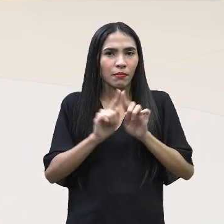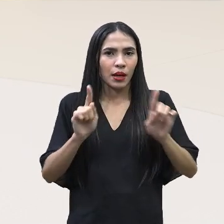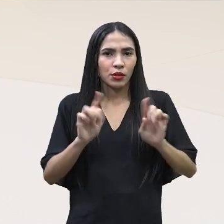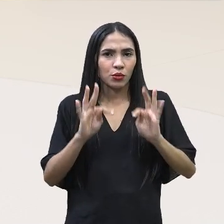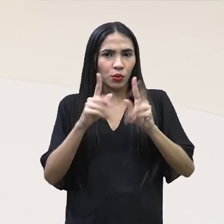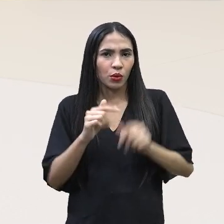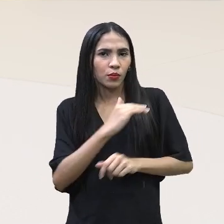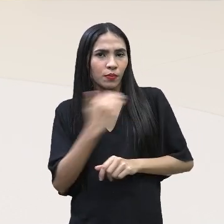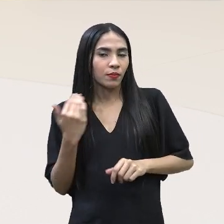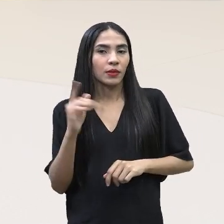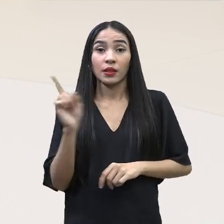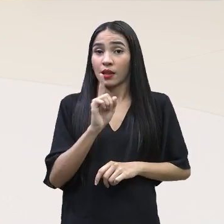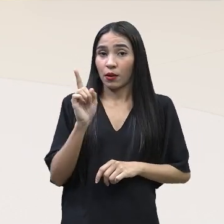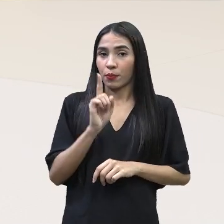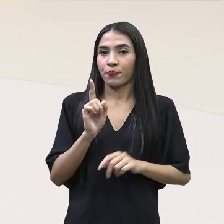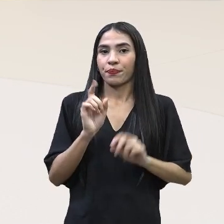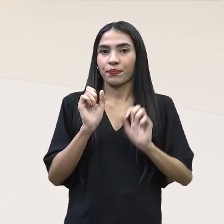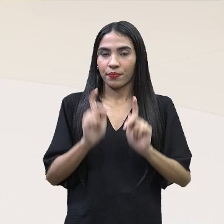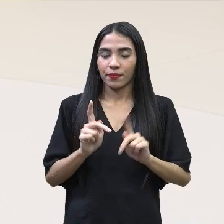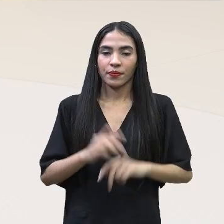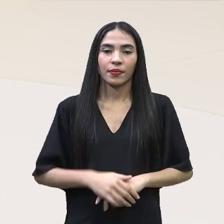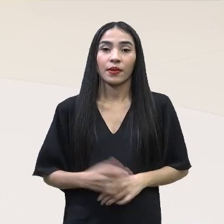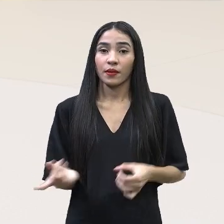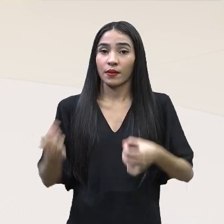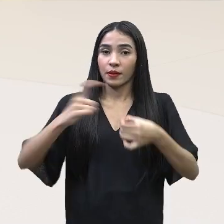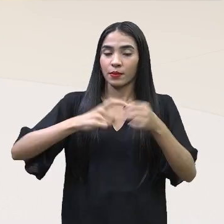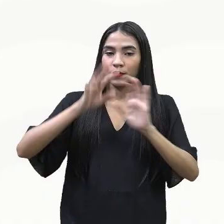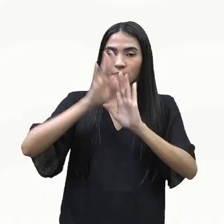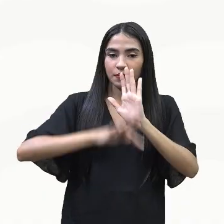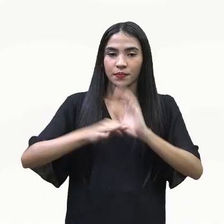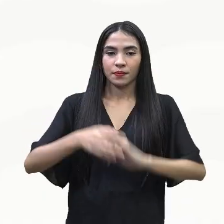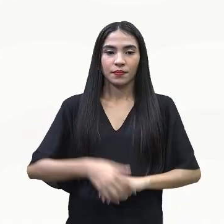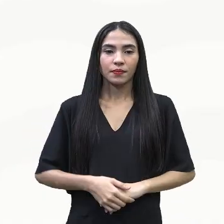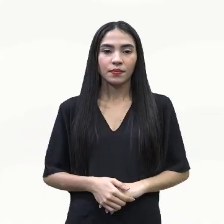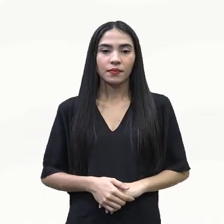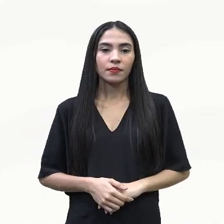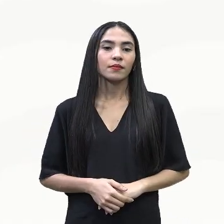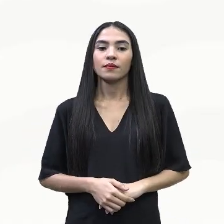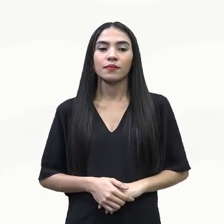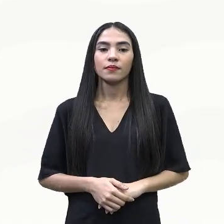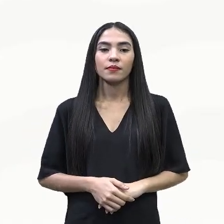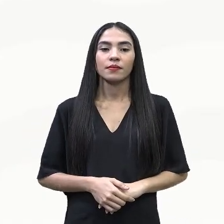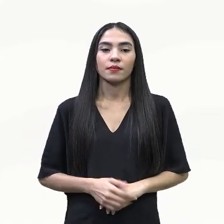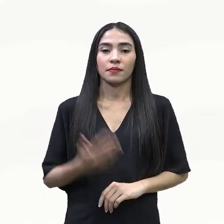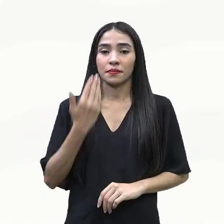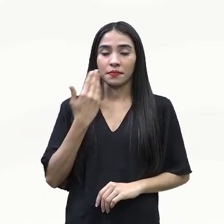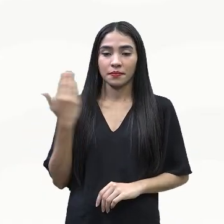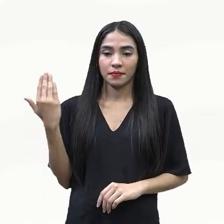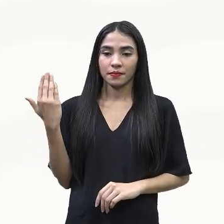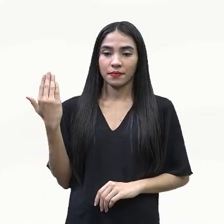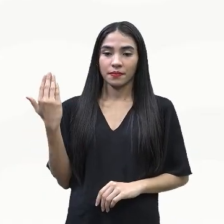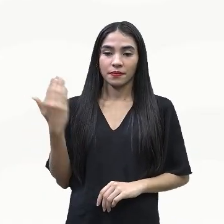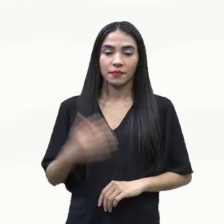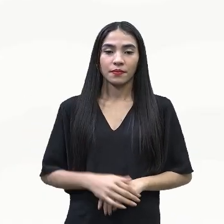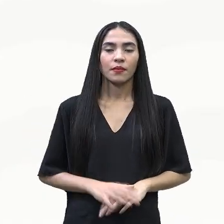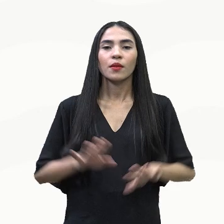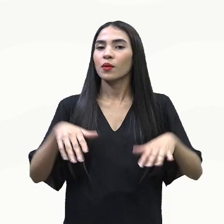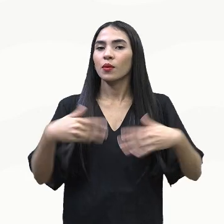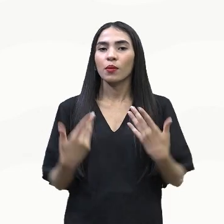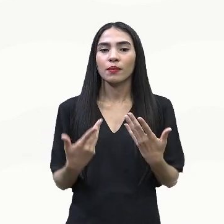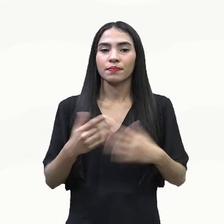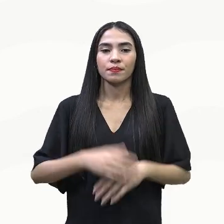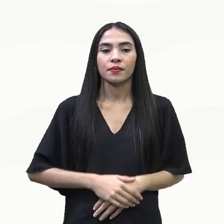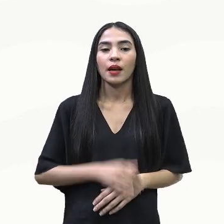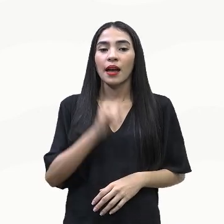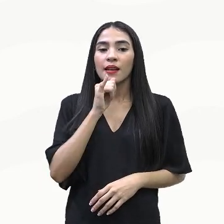levam à morte, por favor, tá certo? Voltemos então aqui. Órgãos do sistema circulatório. Quais são os órgãos?